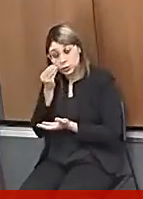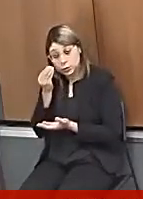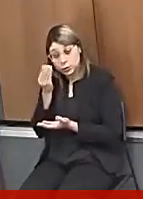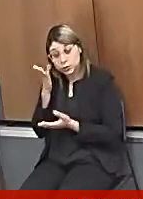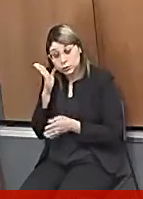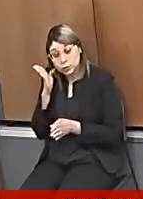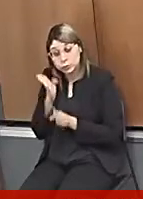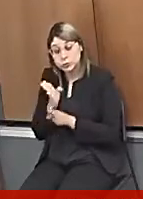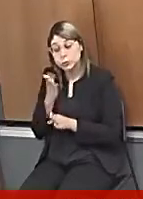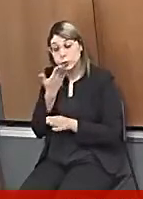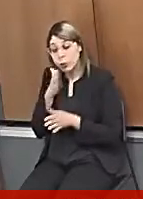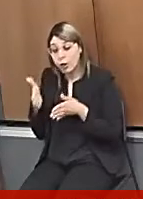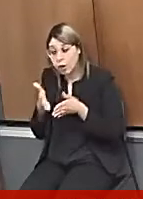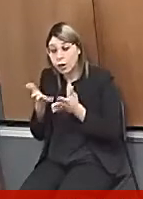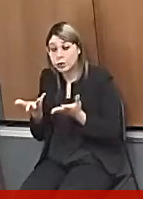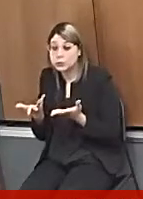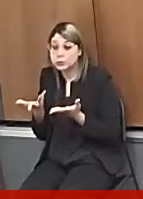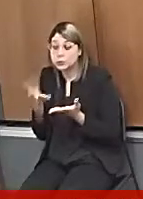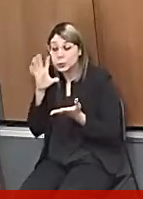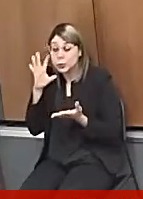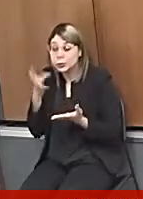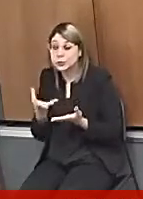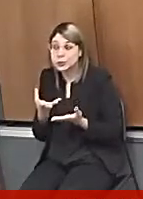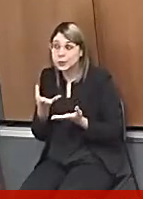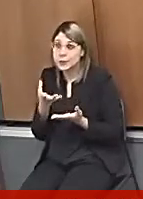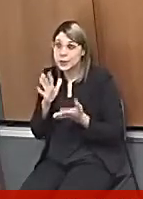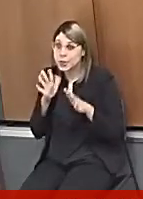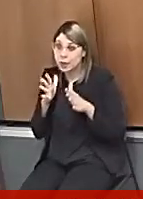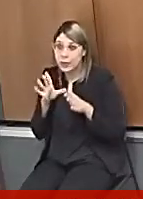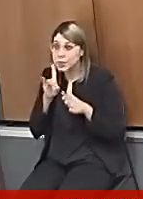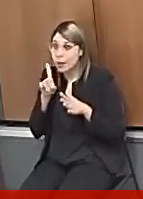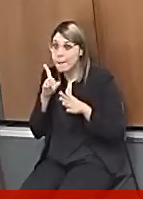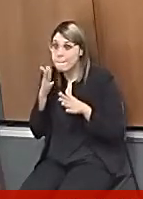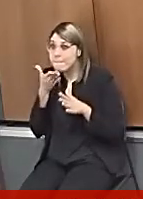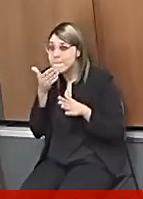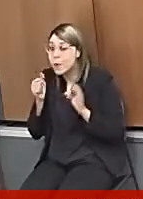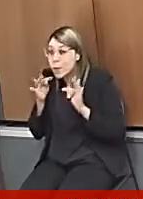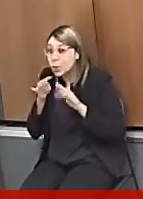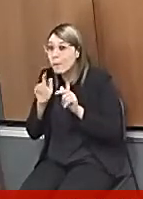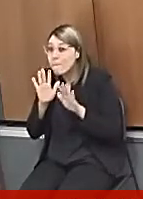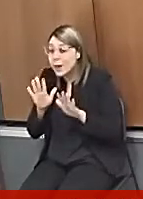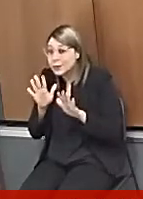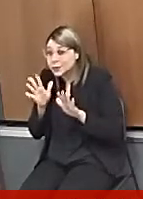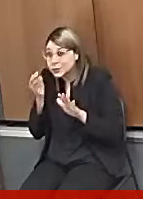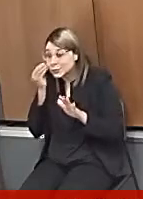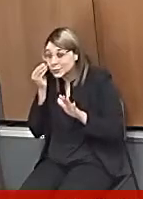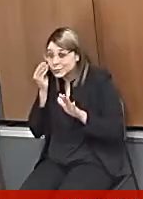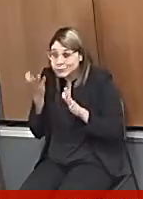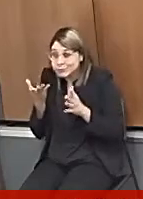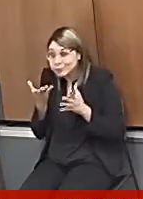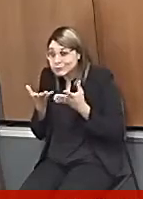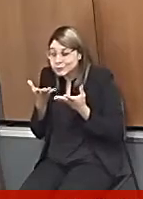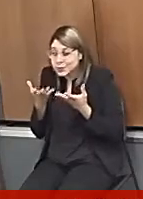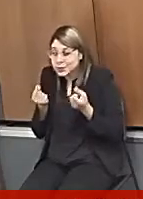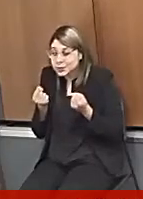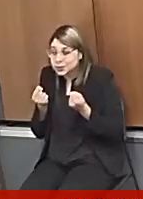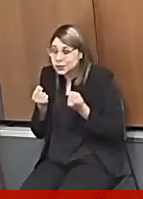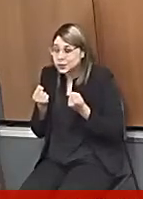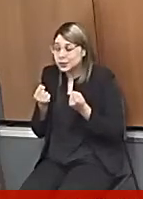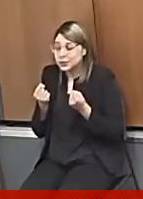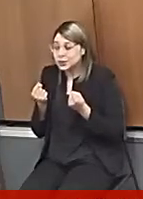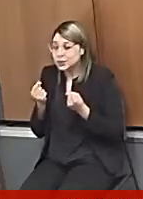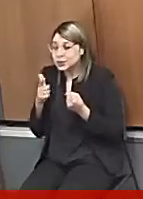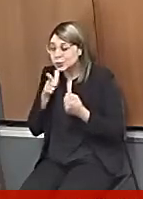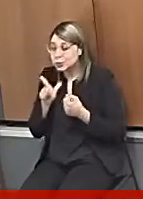caminho que se não o melhor é pra todo mundo que seja pelo menos viável que tem né que a gente